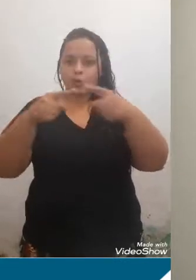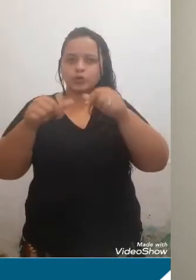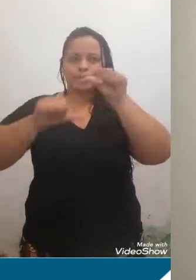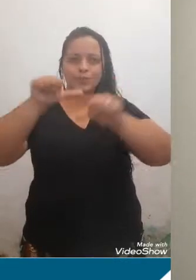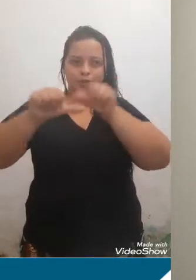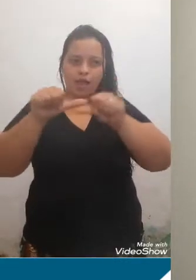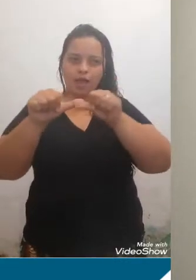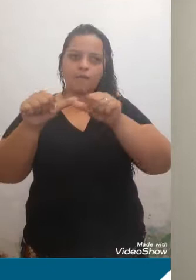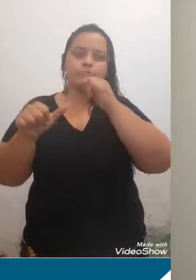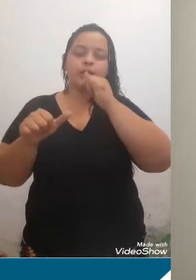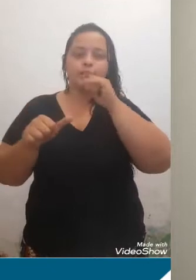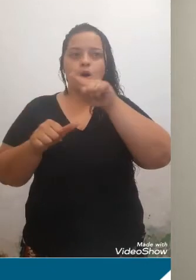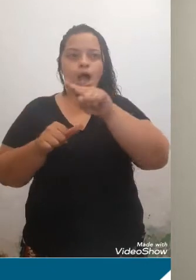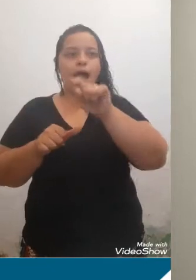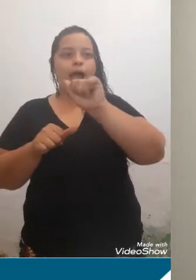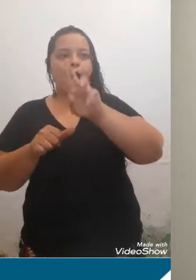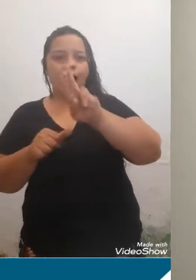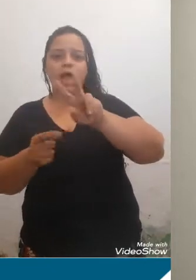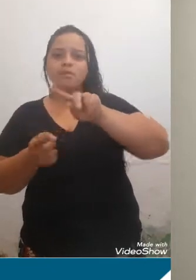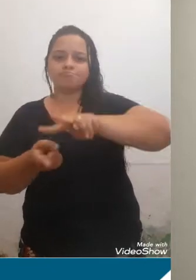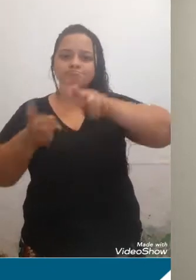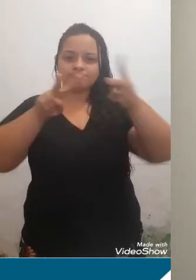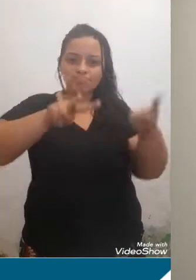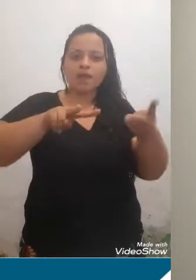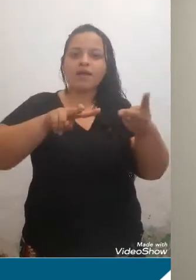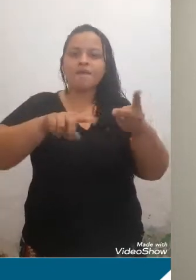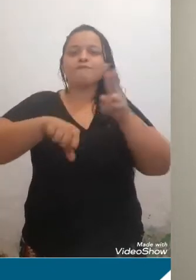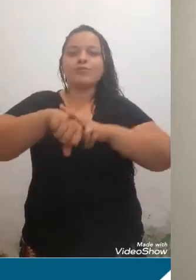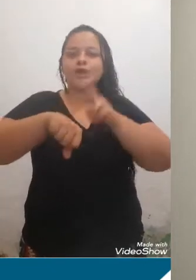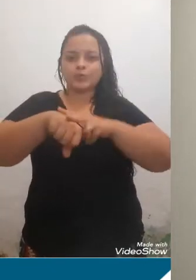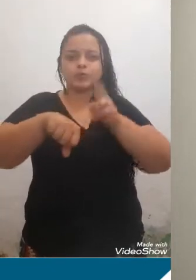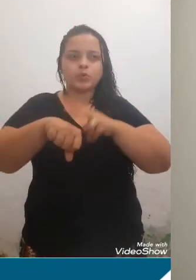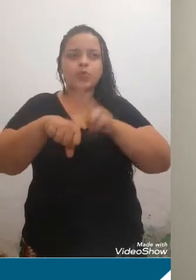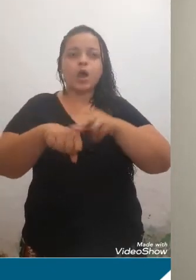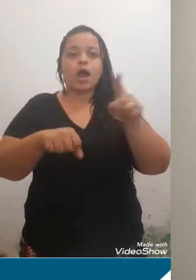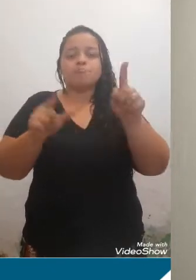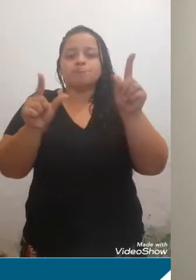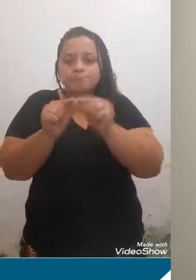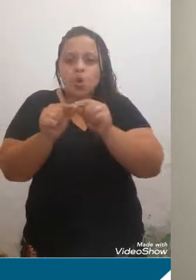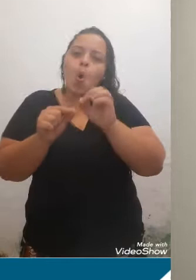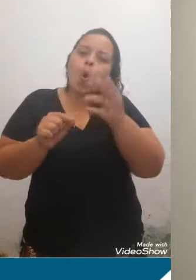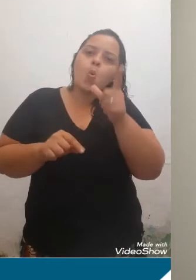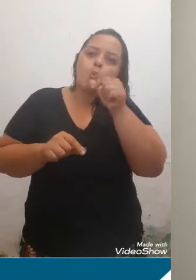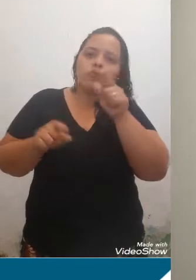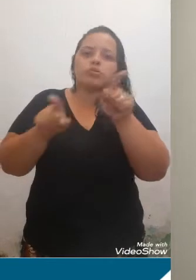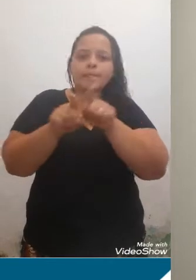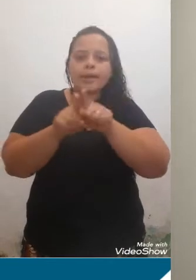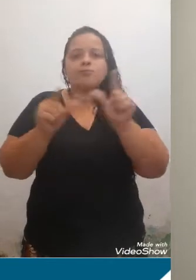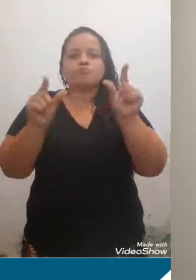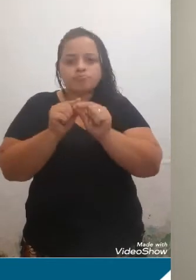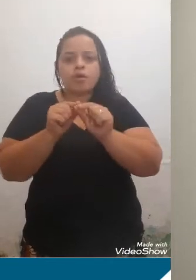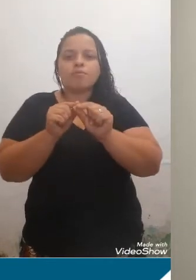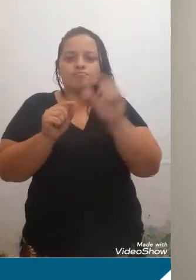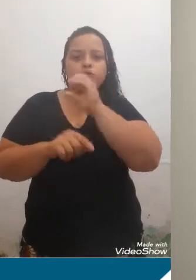meio de propagação, como do ar para o vidro ou para a água, sua velocidade se torna menor. Esse é o fenômeno que a gente vai chamar